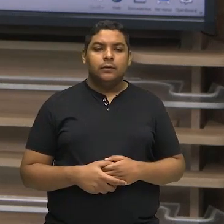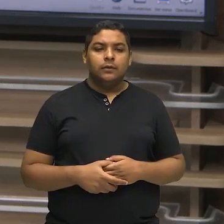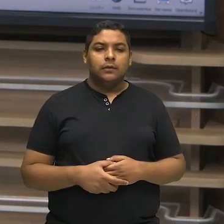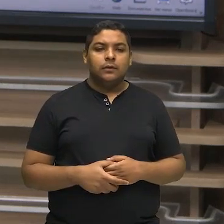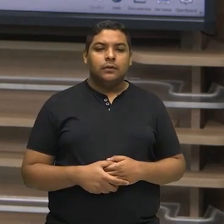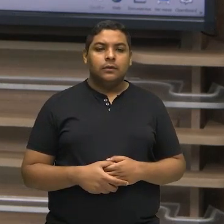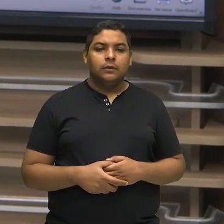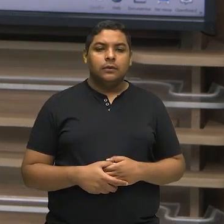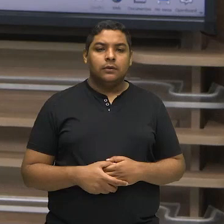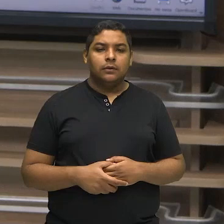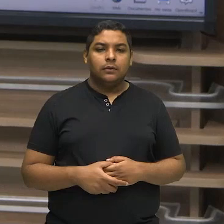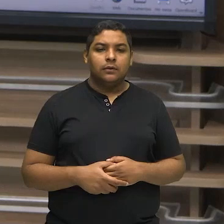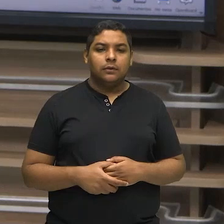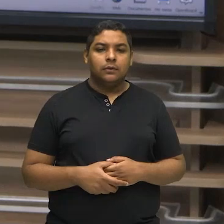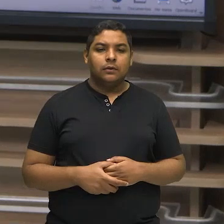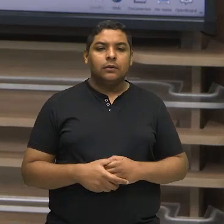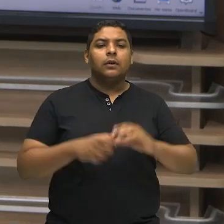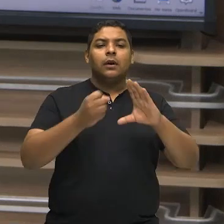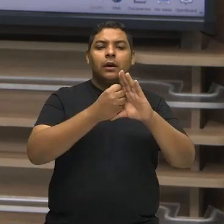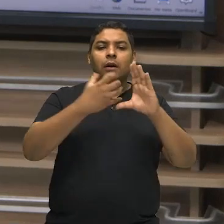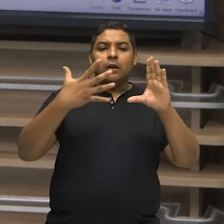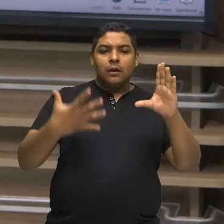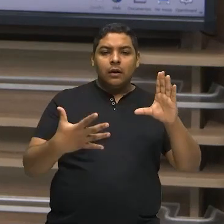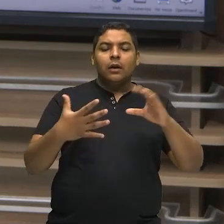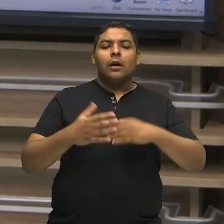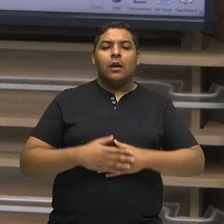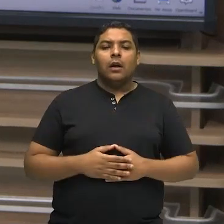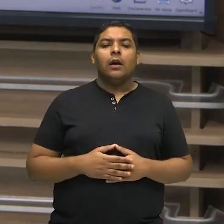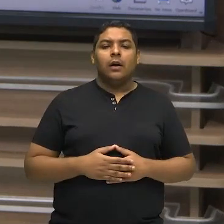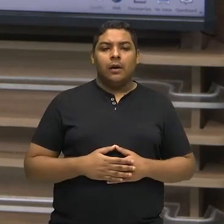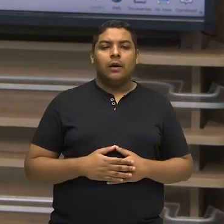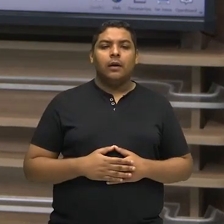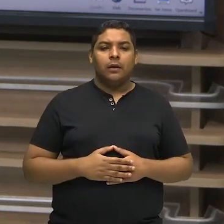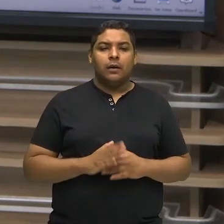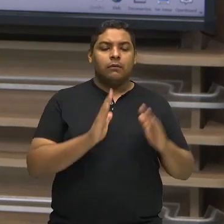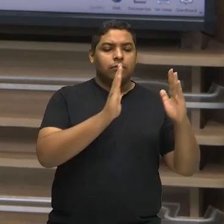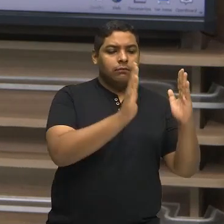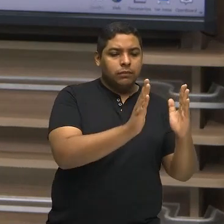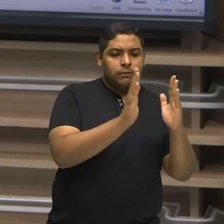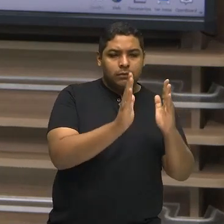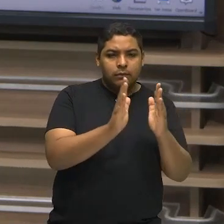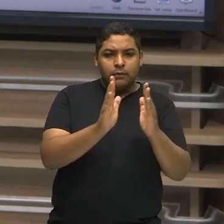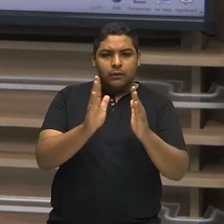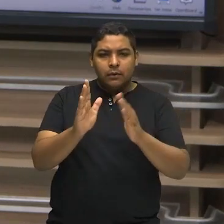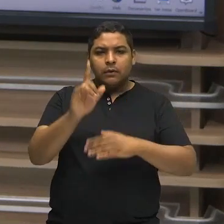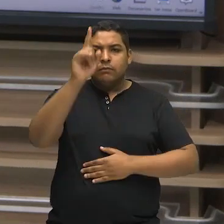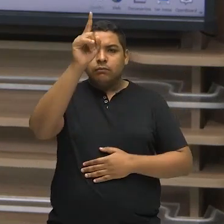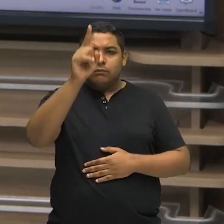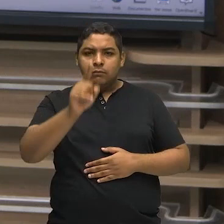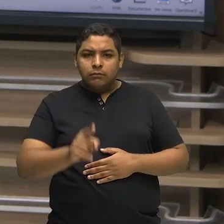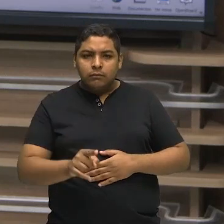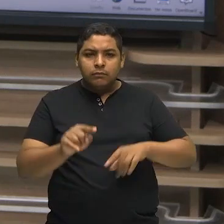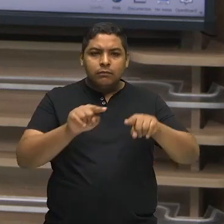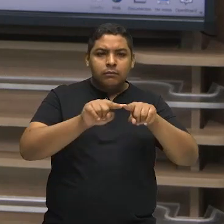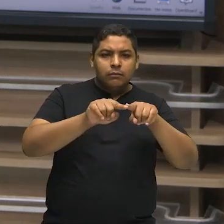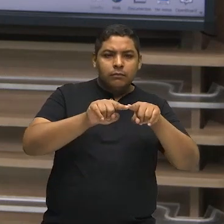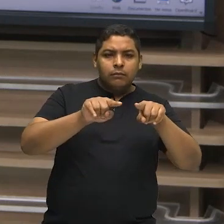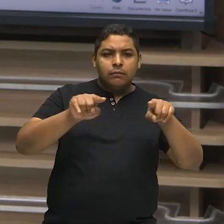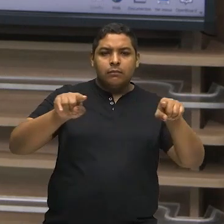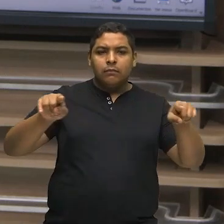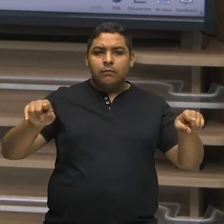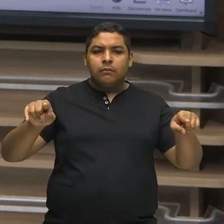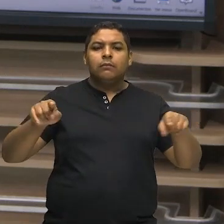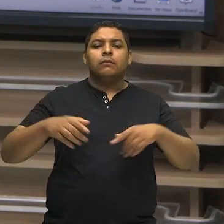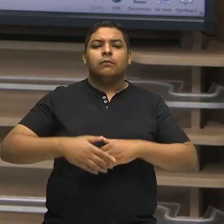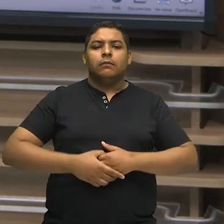quanto a posição, não é isso? Que ela pode ser vertical, ela pode ser horizontal, ela pode